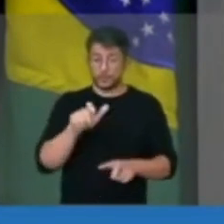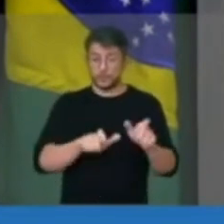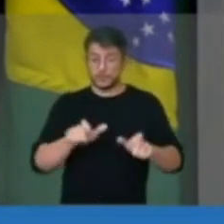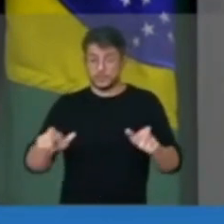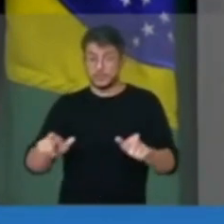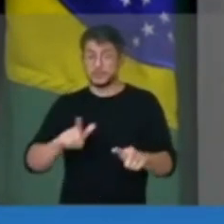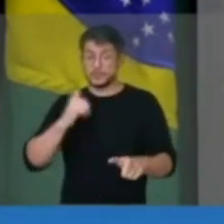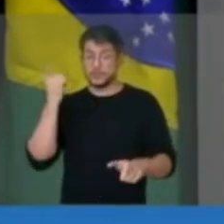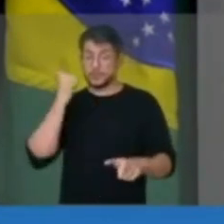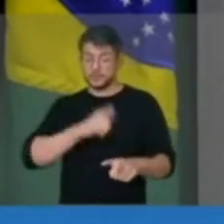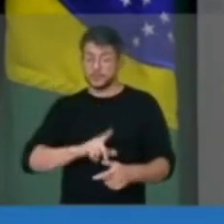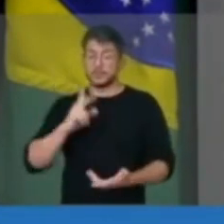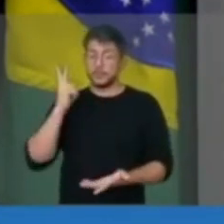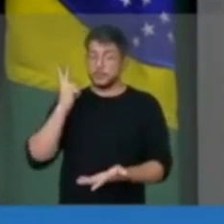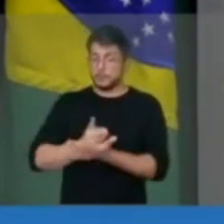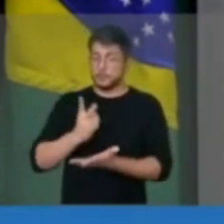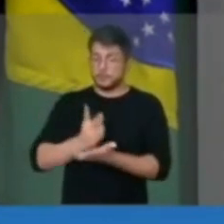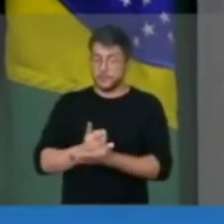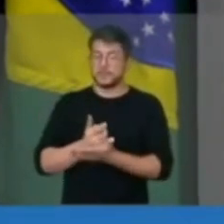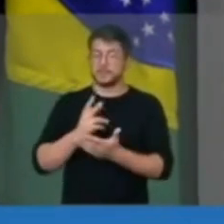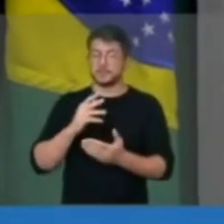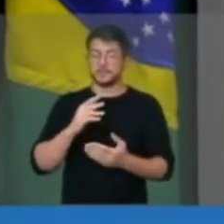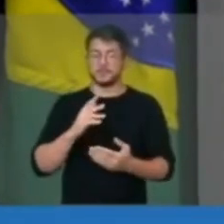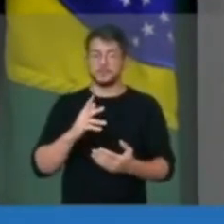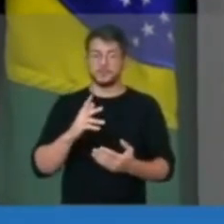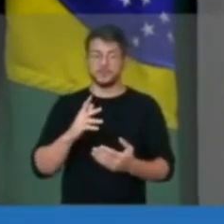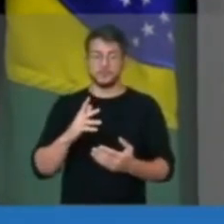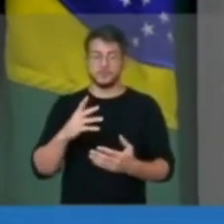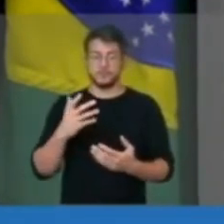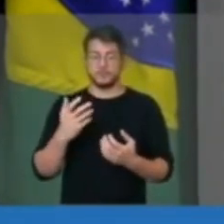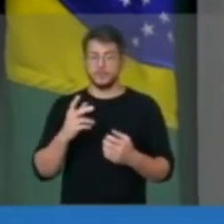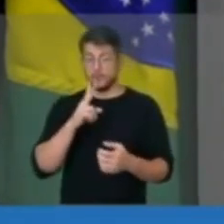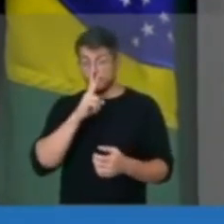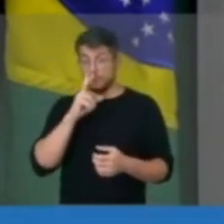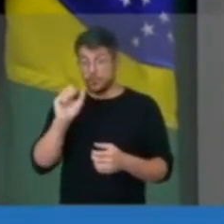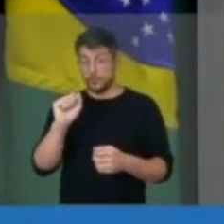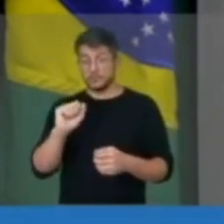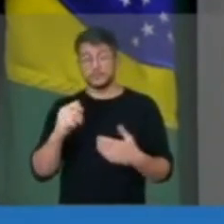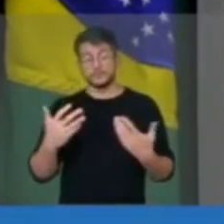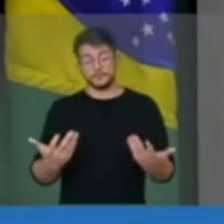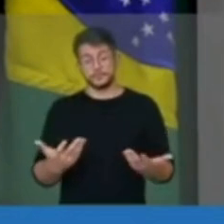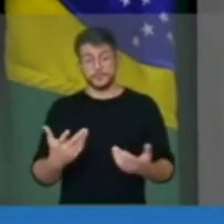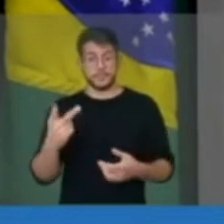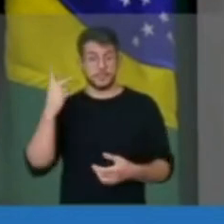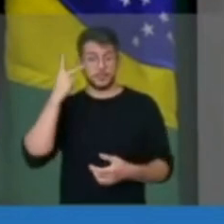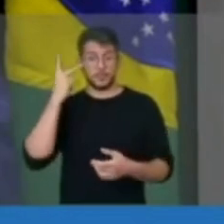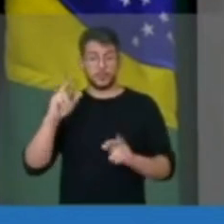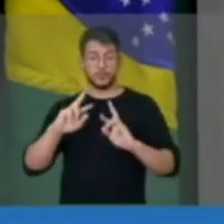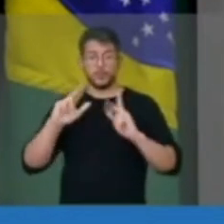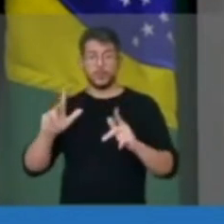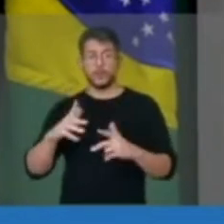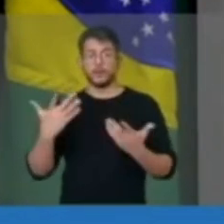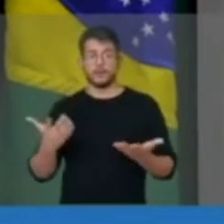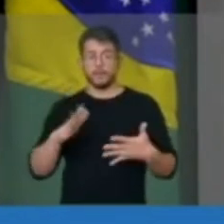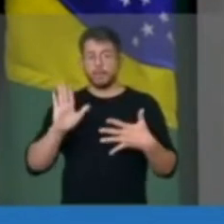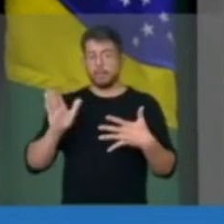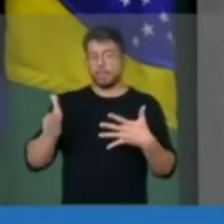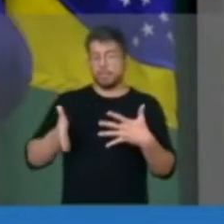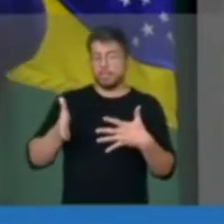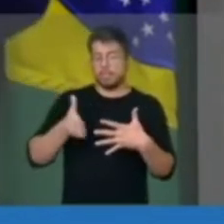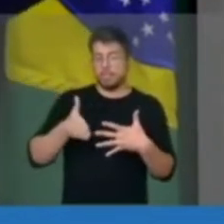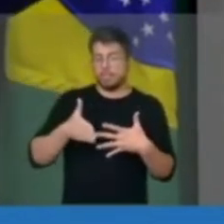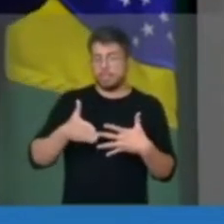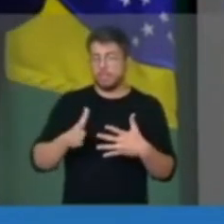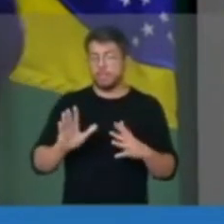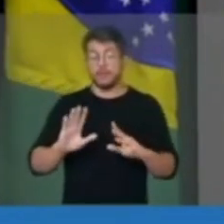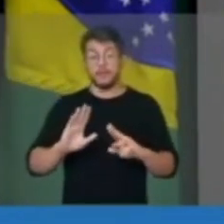vale a mesma coisa em todos os estados e que o cidadão de São Paulo não seja um cidadão de segunda classe. Mas mais do que isso, o